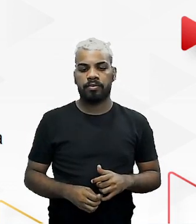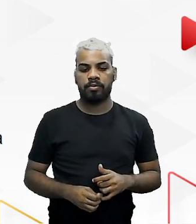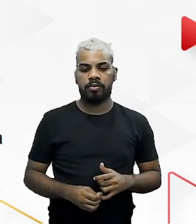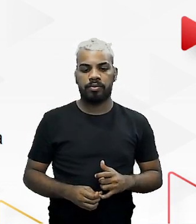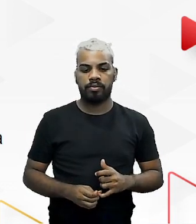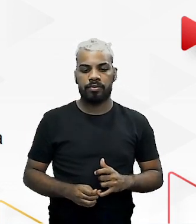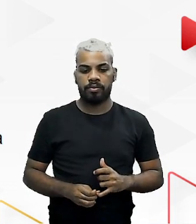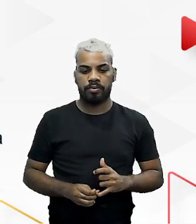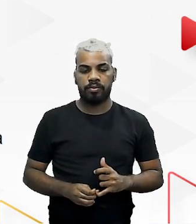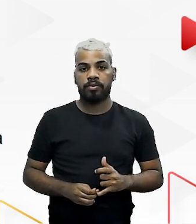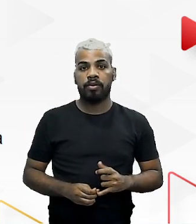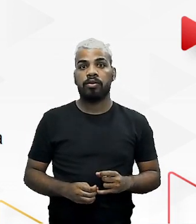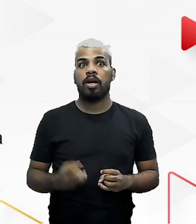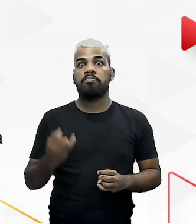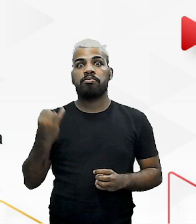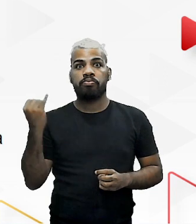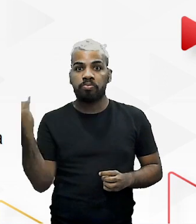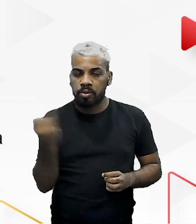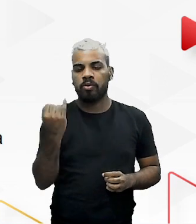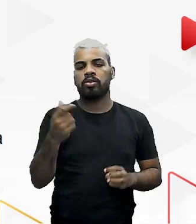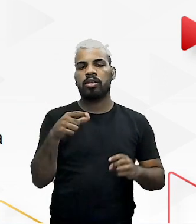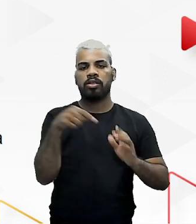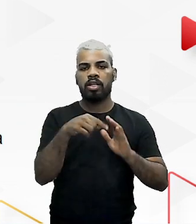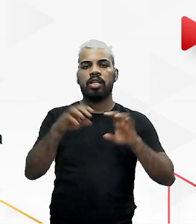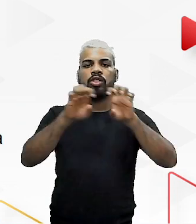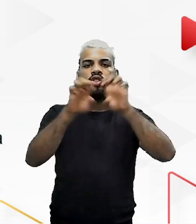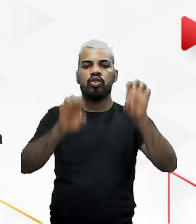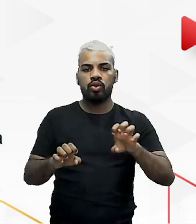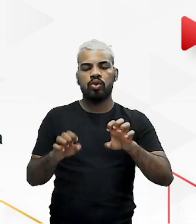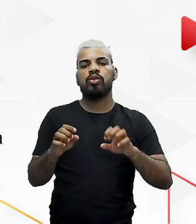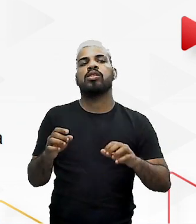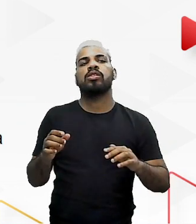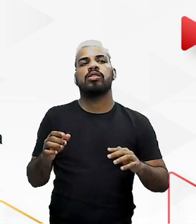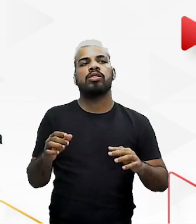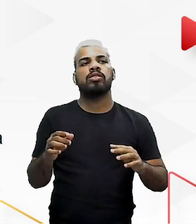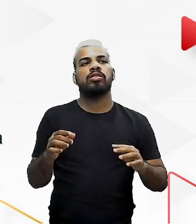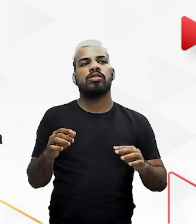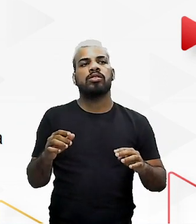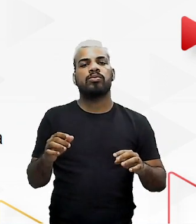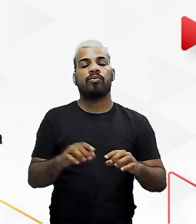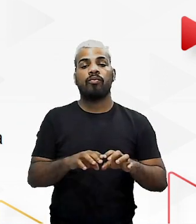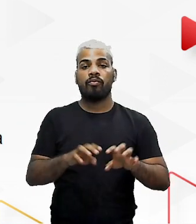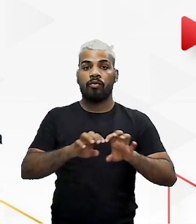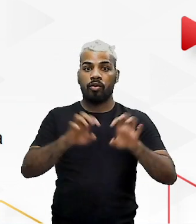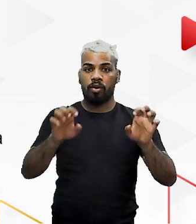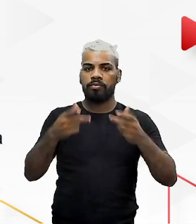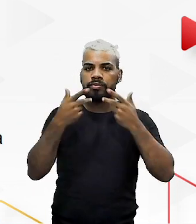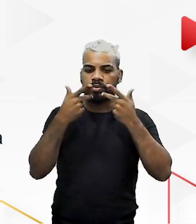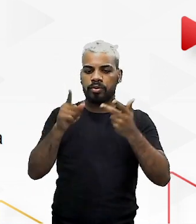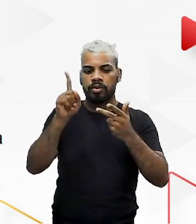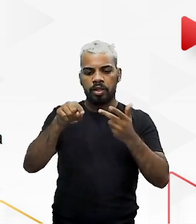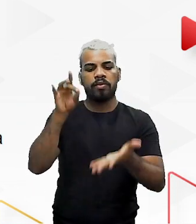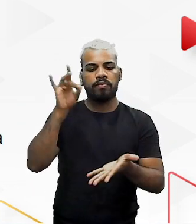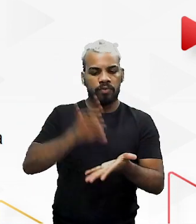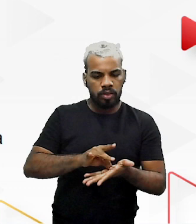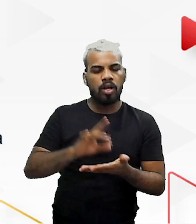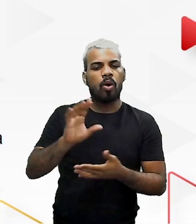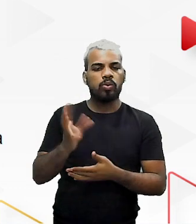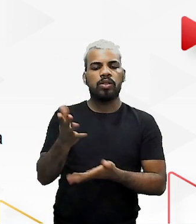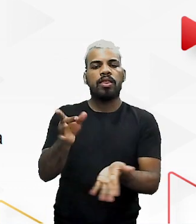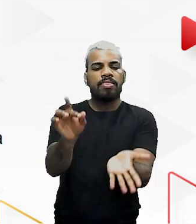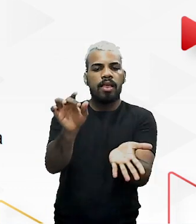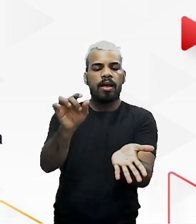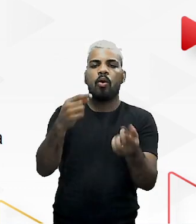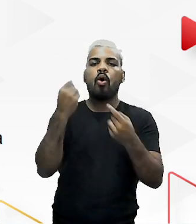importante que nessa estrutura o que eu vou expor agora é de fato como ele vem, como